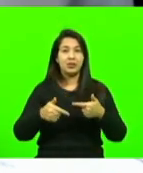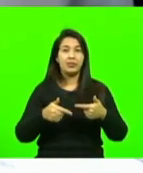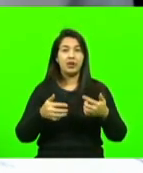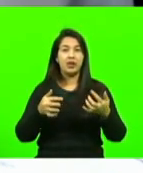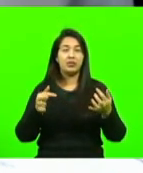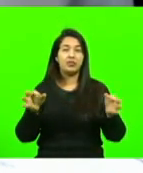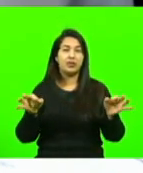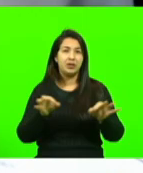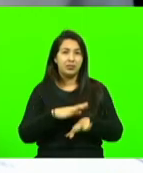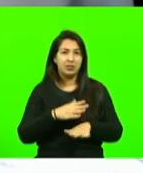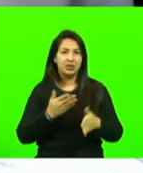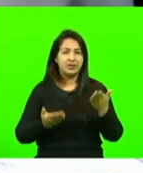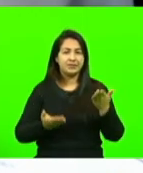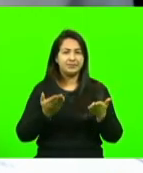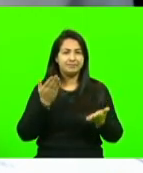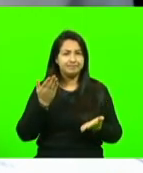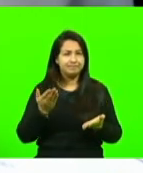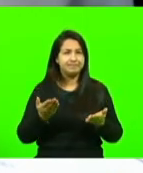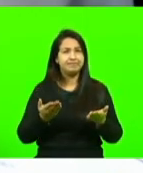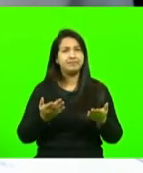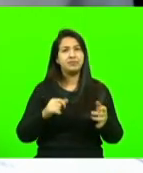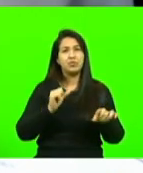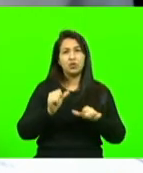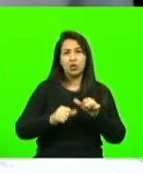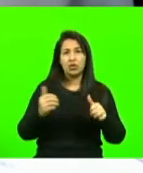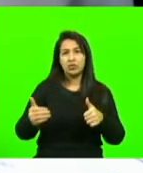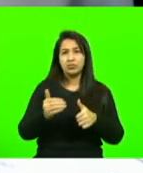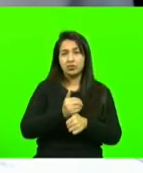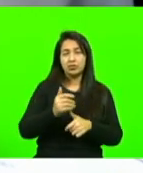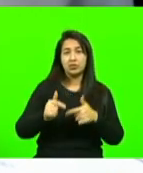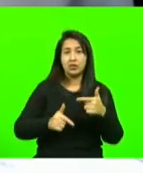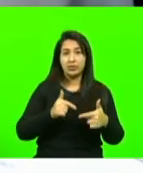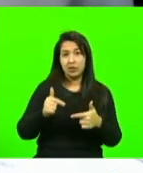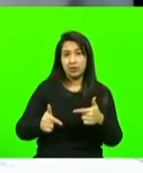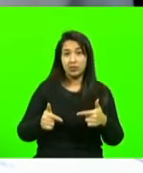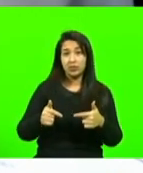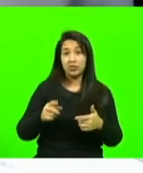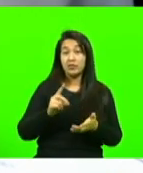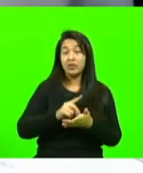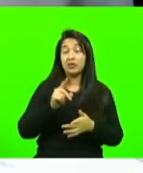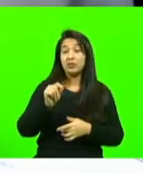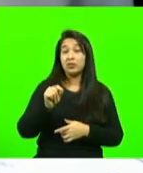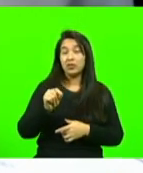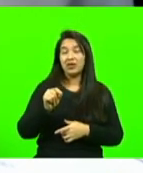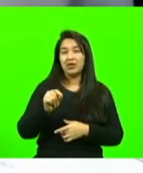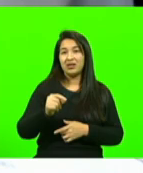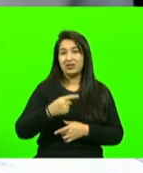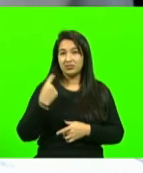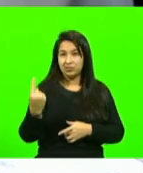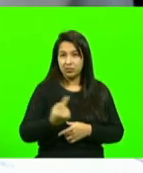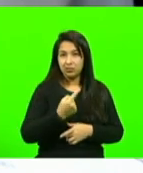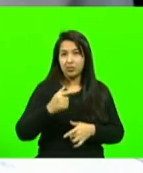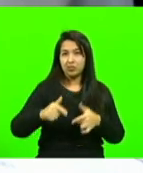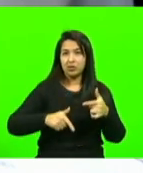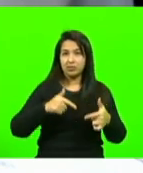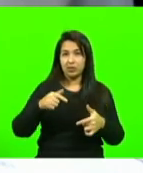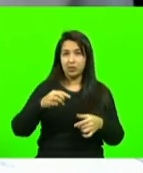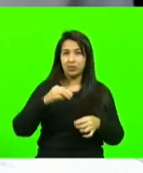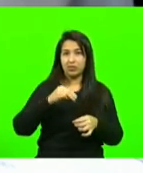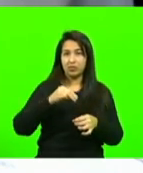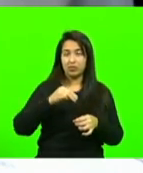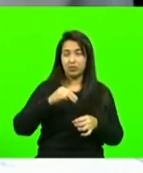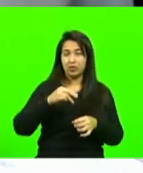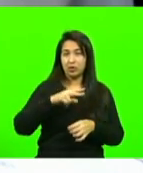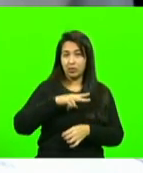agilidade para poder trocar e substituir trabalhadores ou na verdade nós hoje todos trabalhadores do serviço público podem